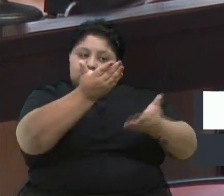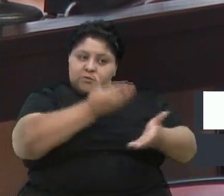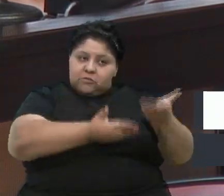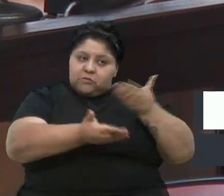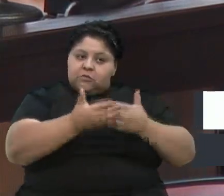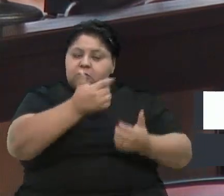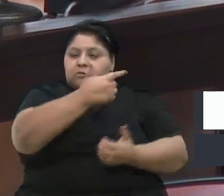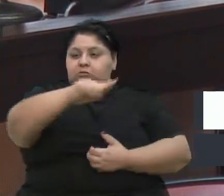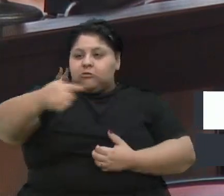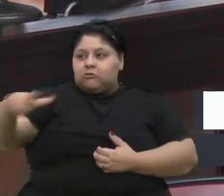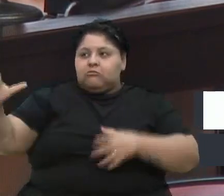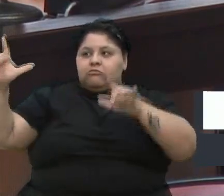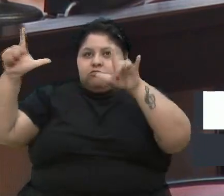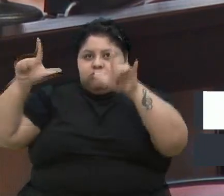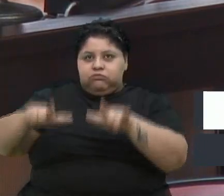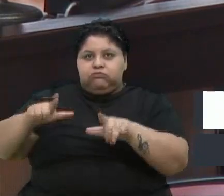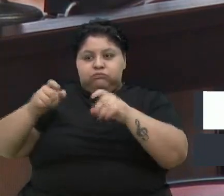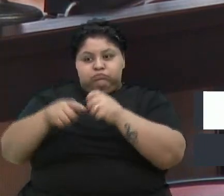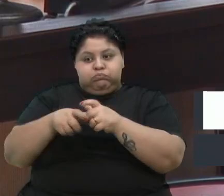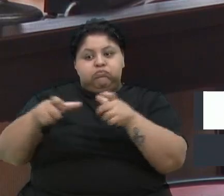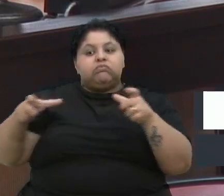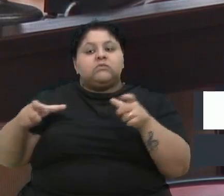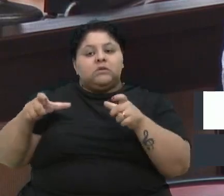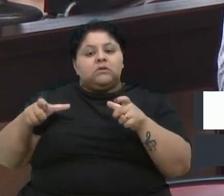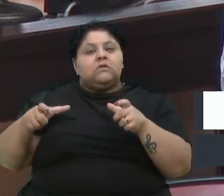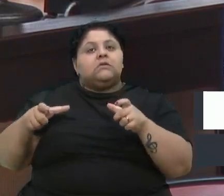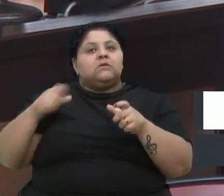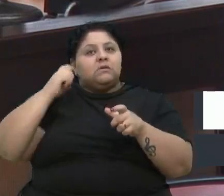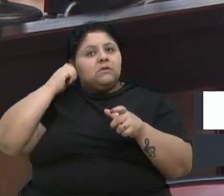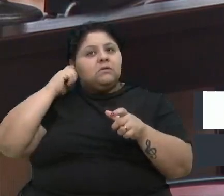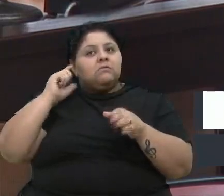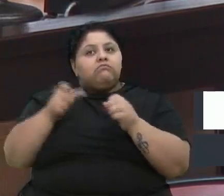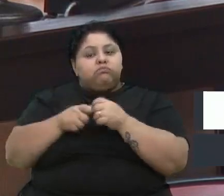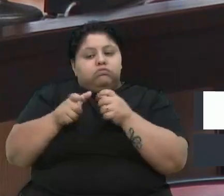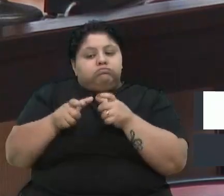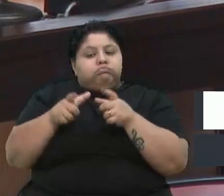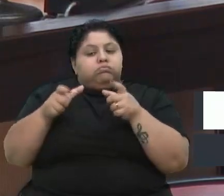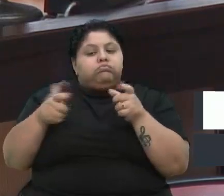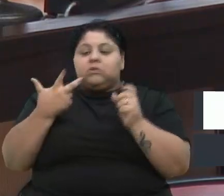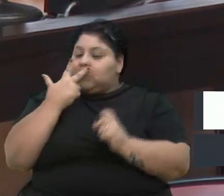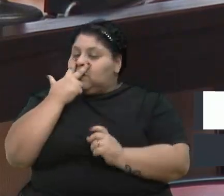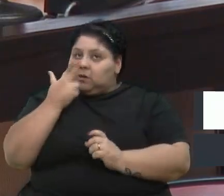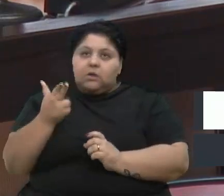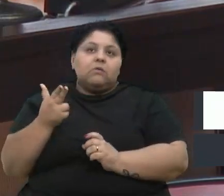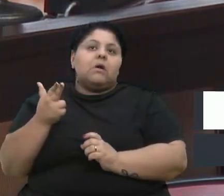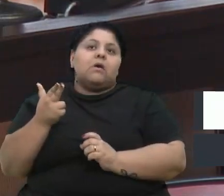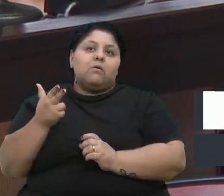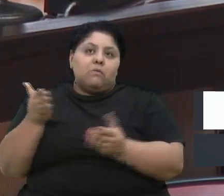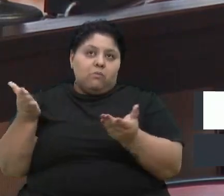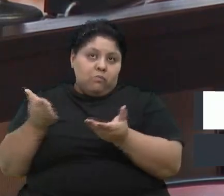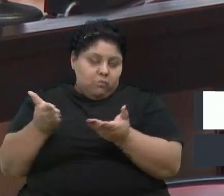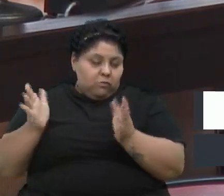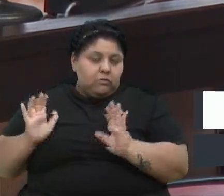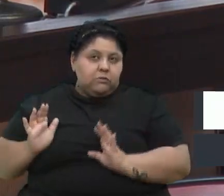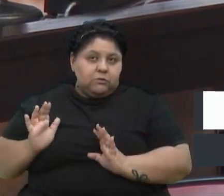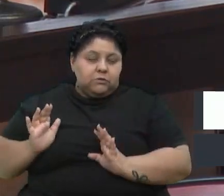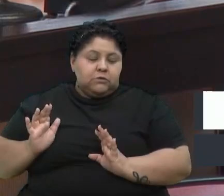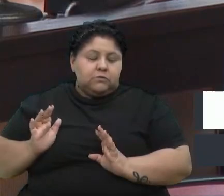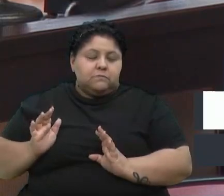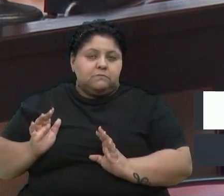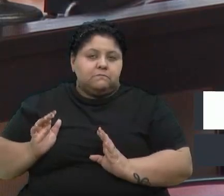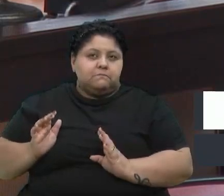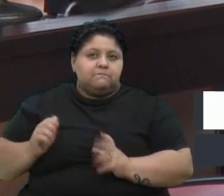outras áreas vai aumentar, vai crescer, como tem crescido de uma forma exponencial, através